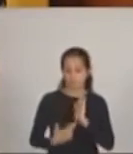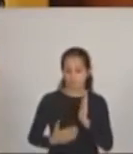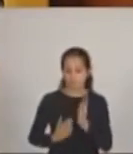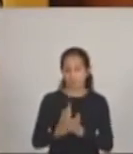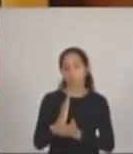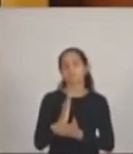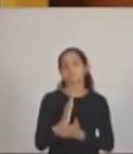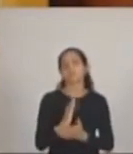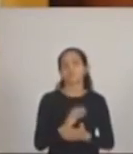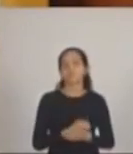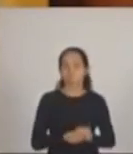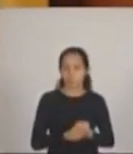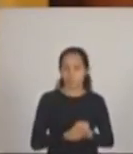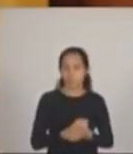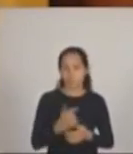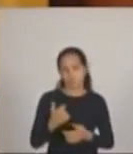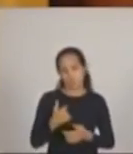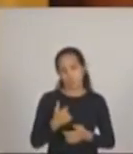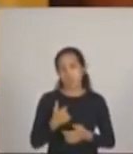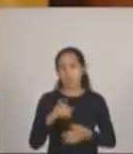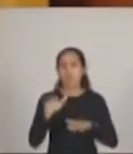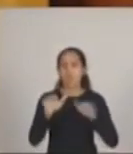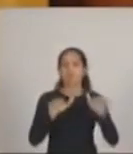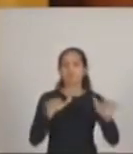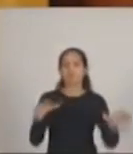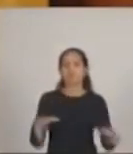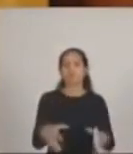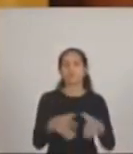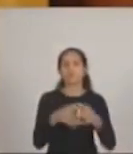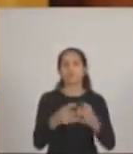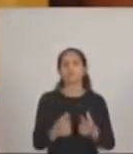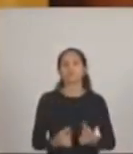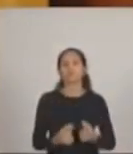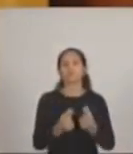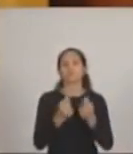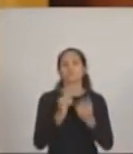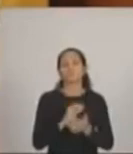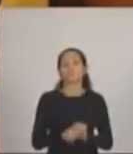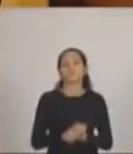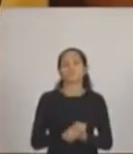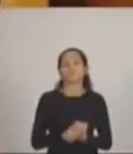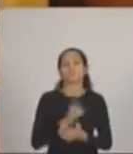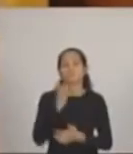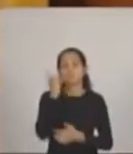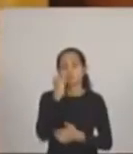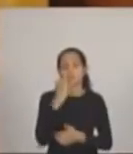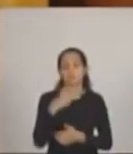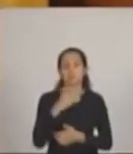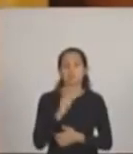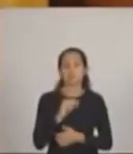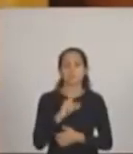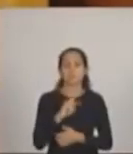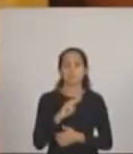eu passo a colher os votos na Comissão de Finanças. Como vota o deputado Marcelo Santos?